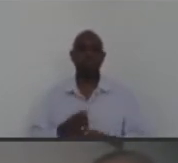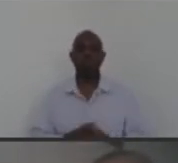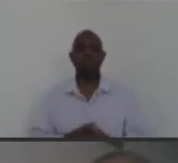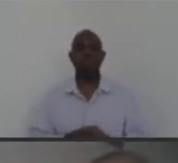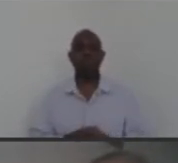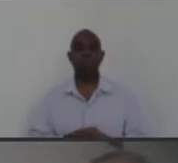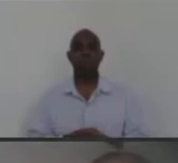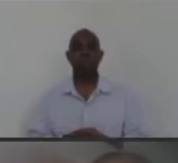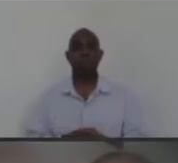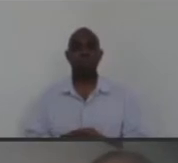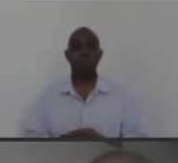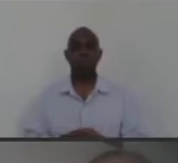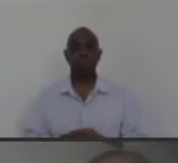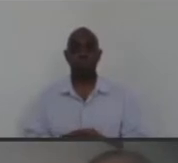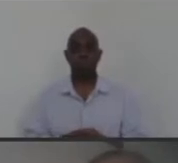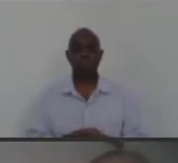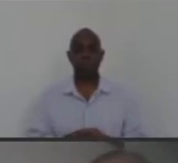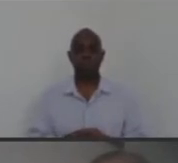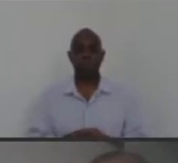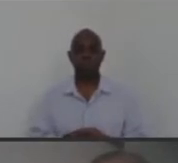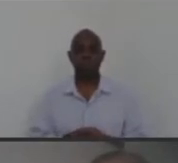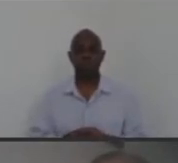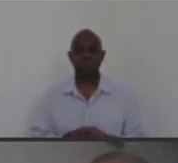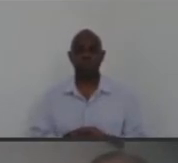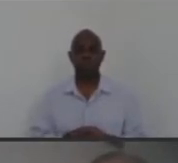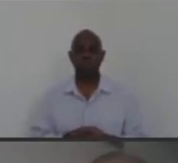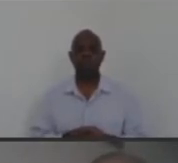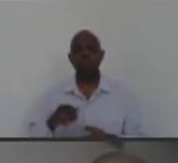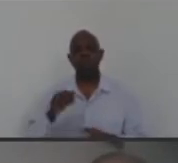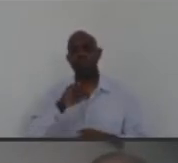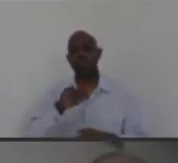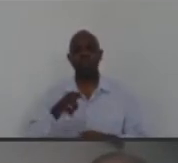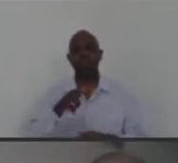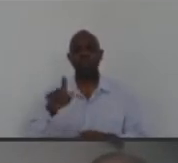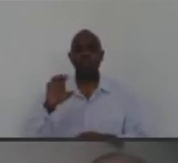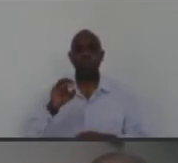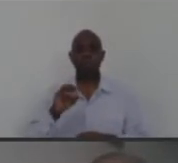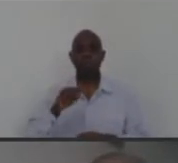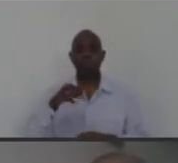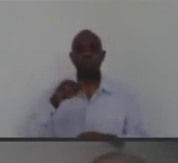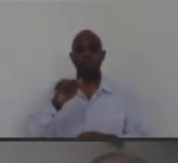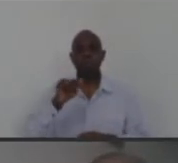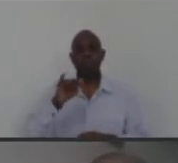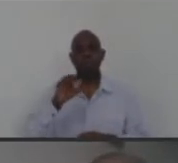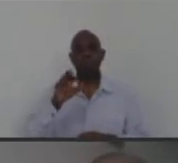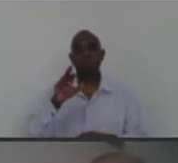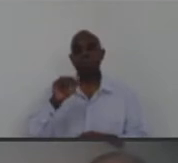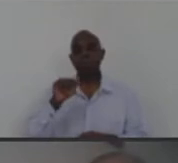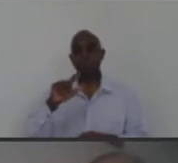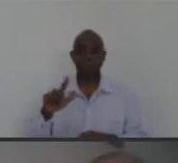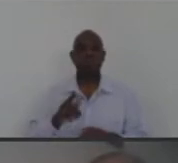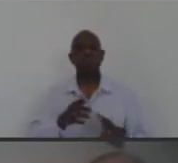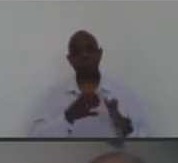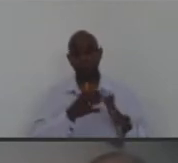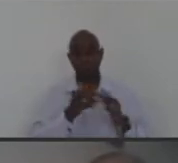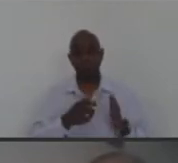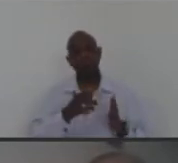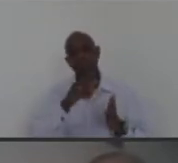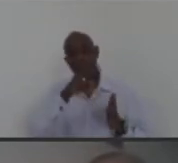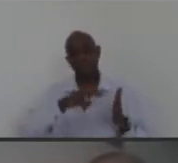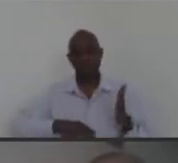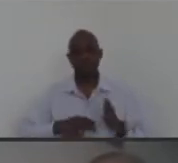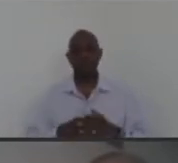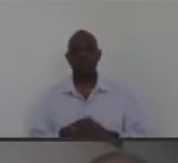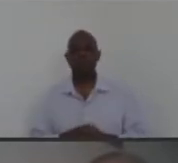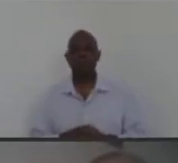apreciação. Nesse sentido, eu solicito ao vereador João Maioral que faça a leitura na íntegra do requerimento de urgência.